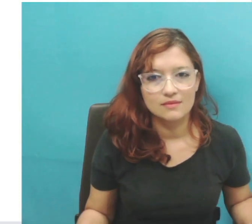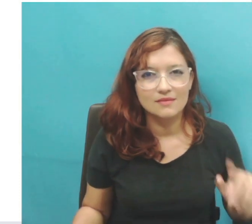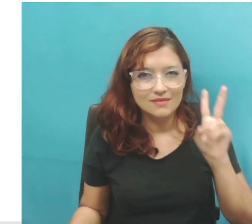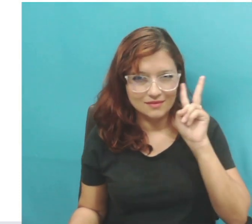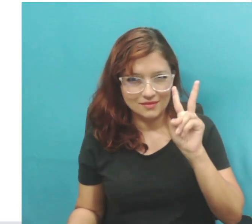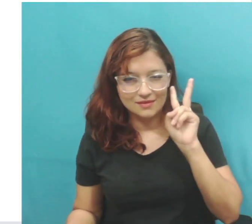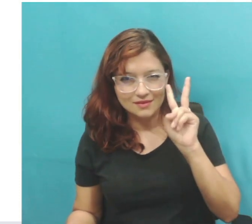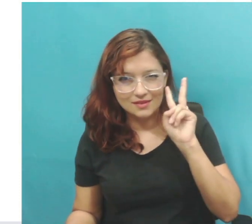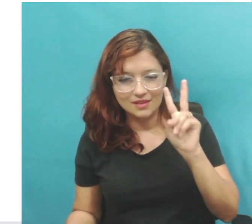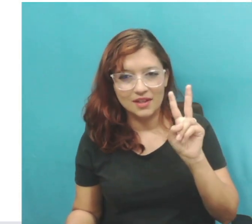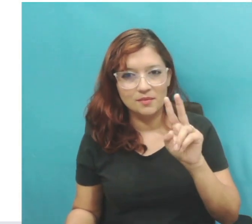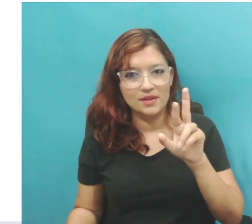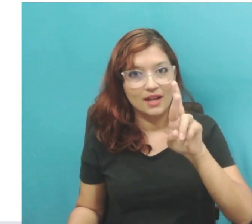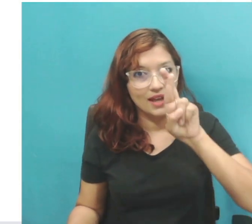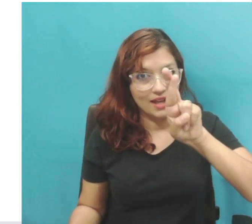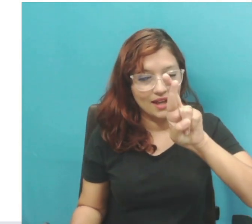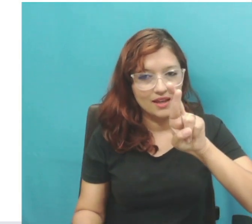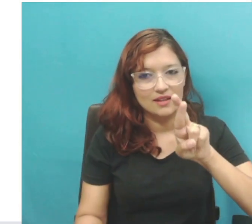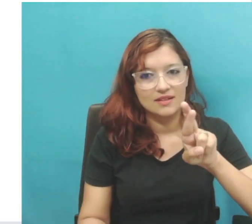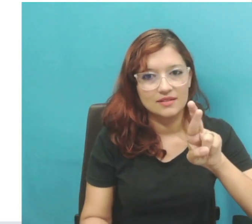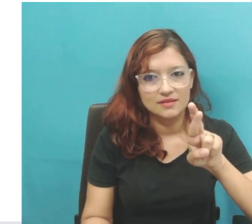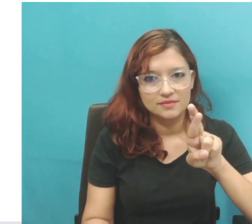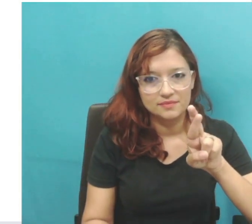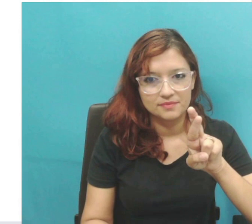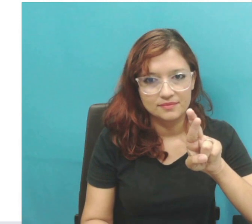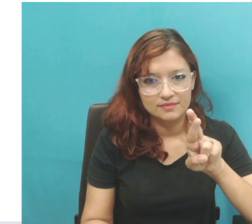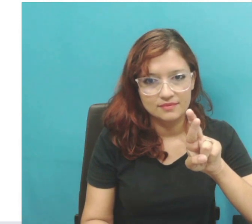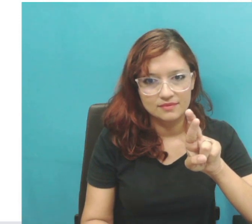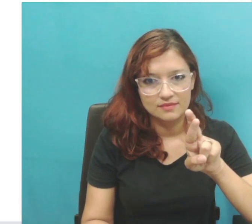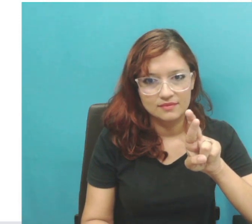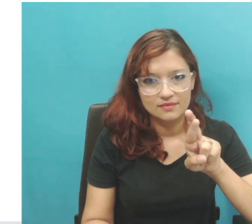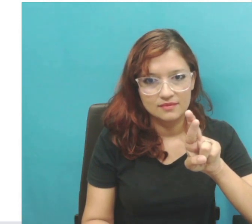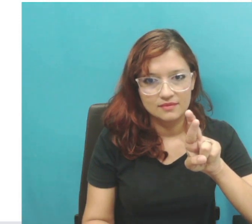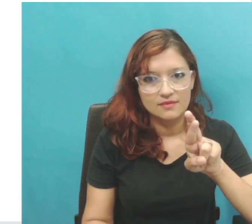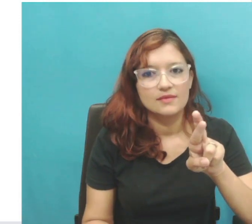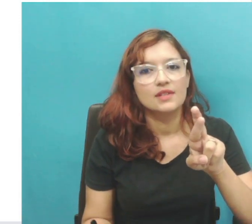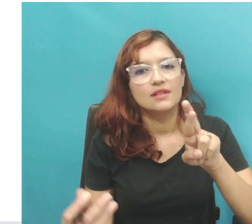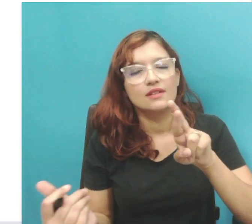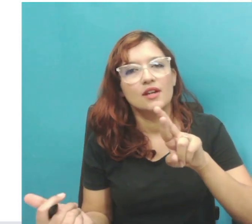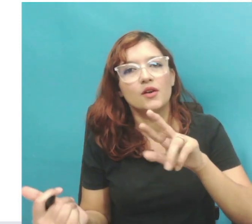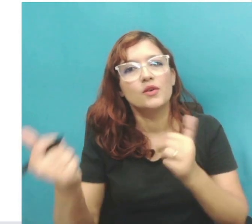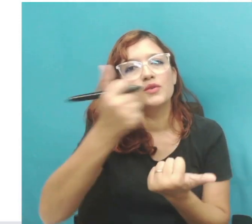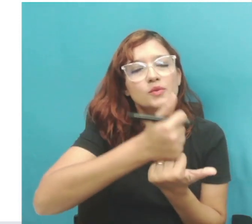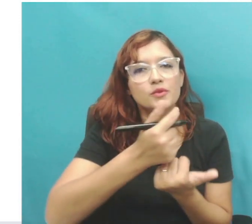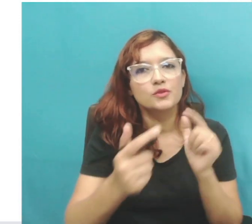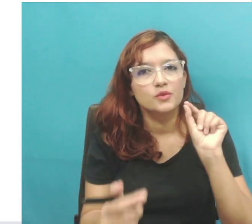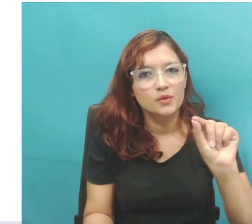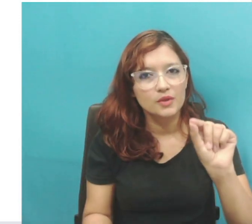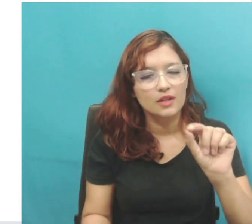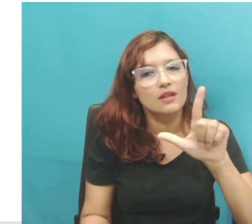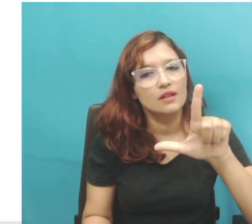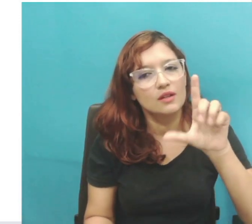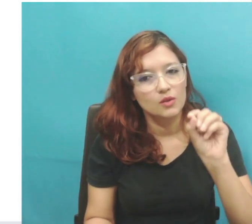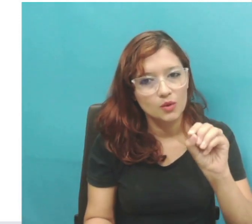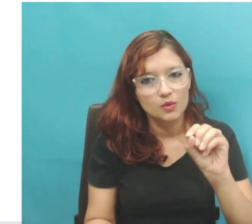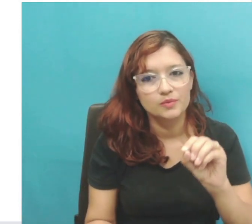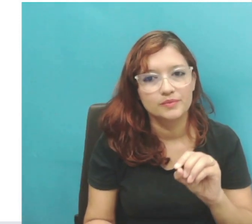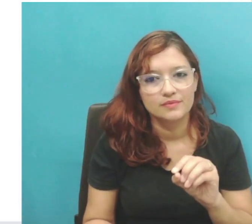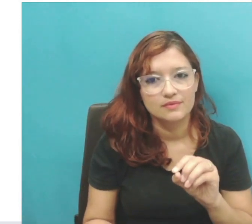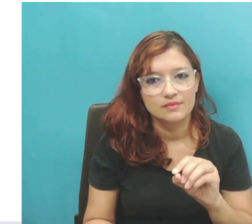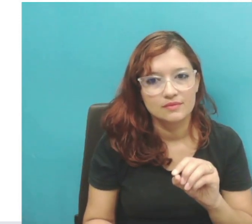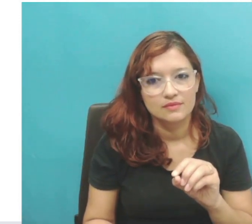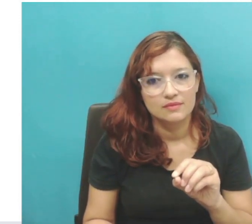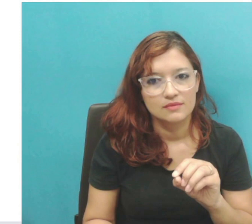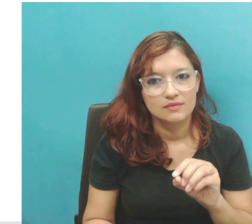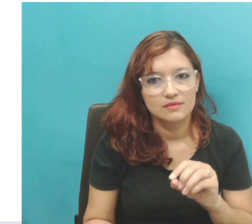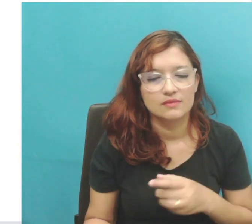Aqui estaria a palavra conhecer. Se terminou em R, eu vou usar